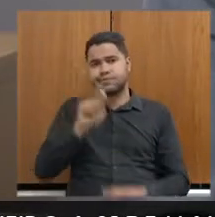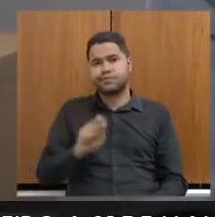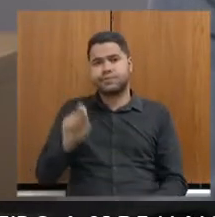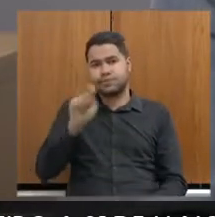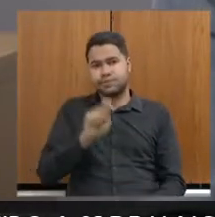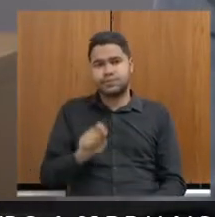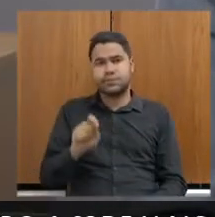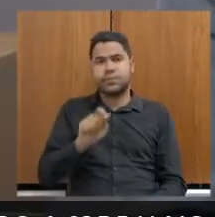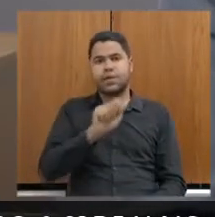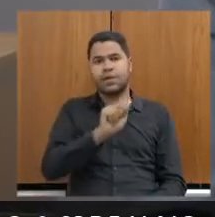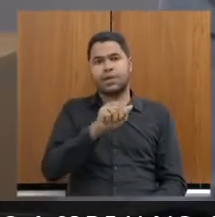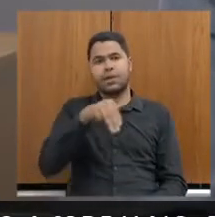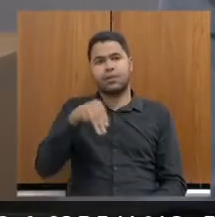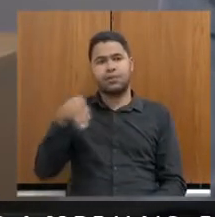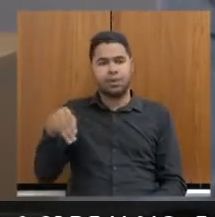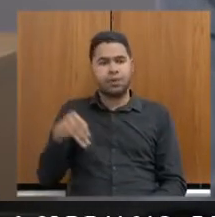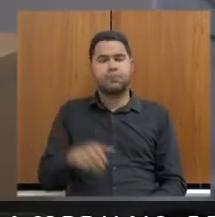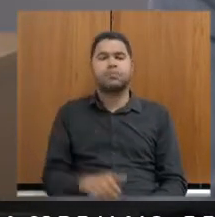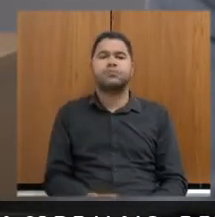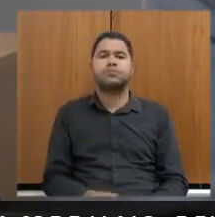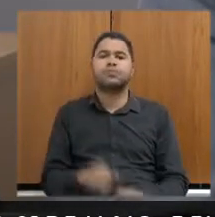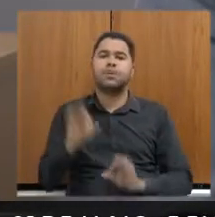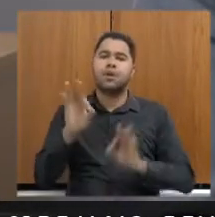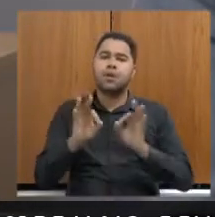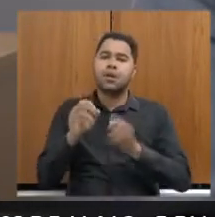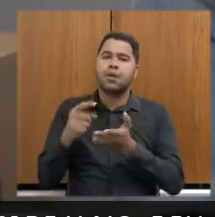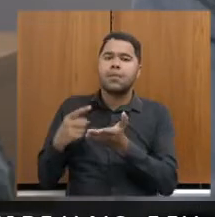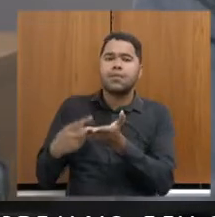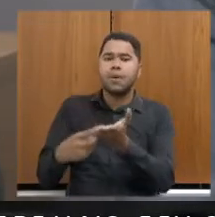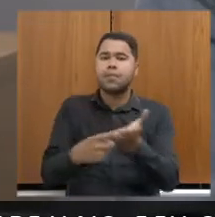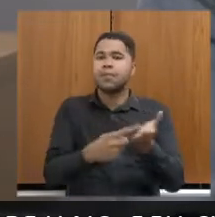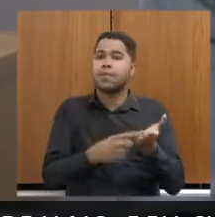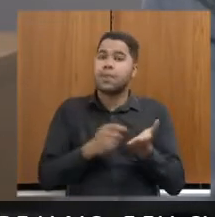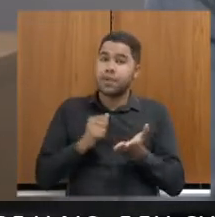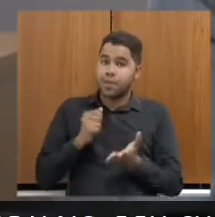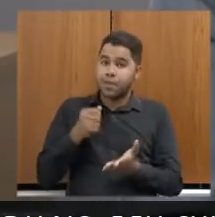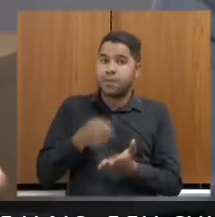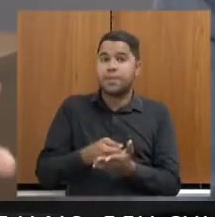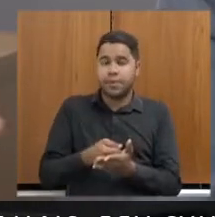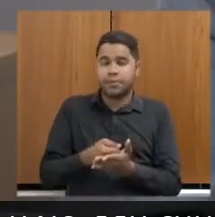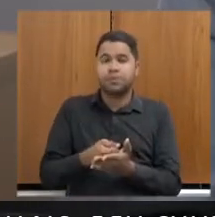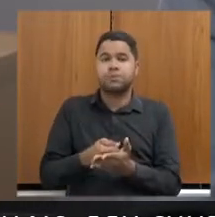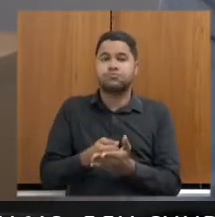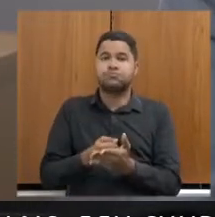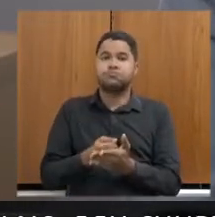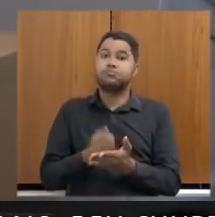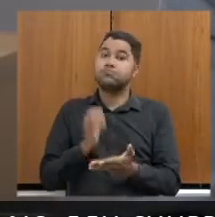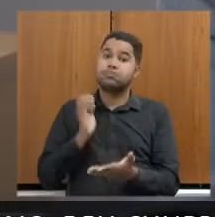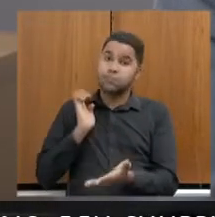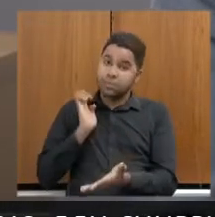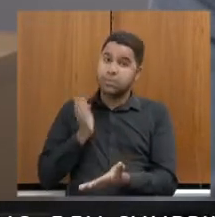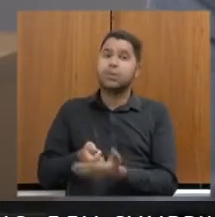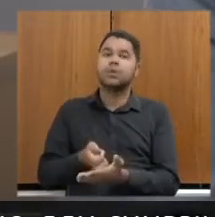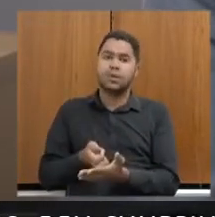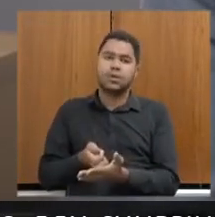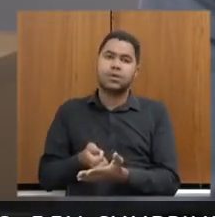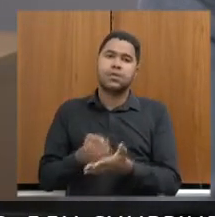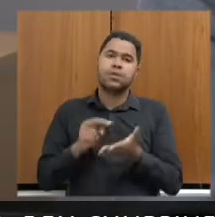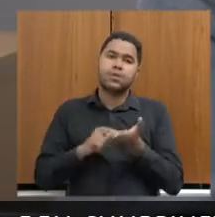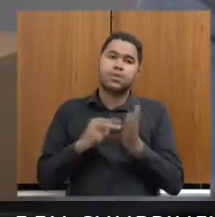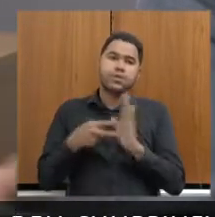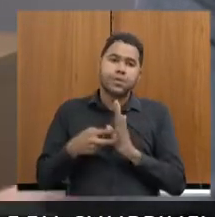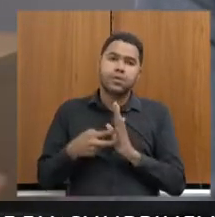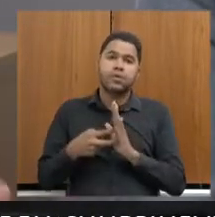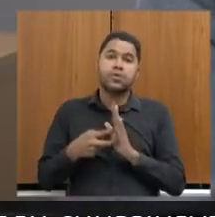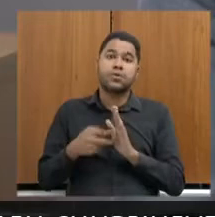a MM né fazendo acordo pagando like dando inclusive esse acordo ou seja de